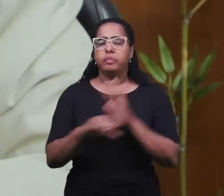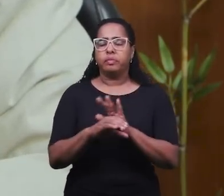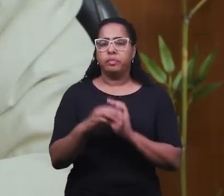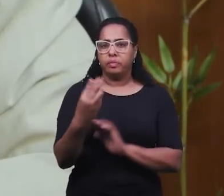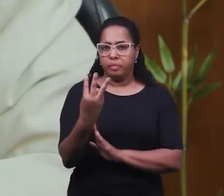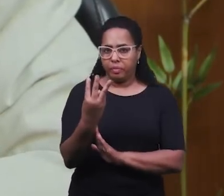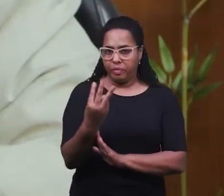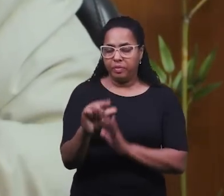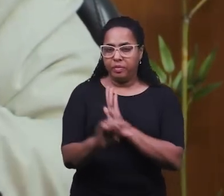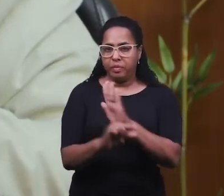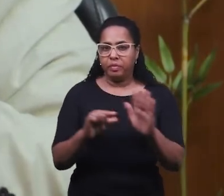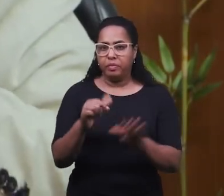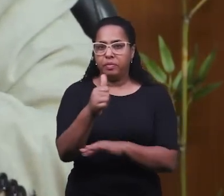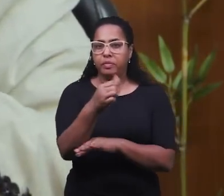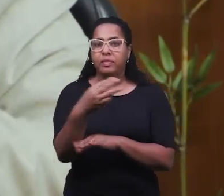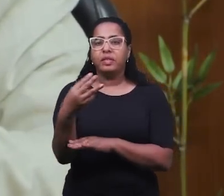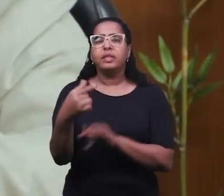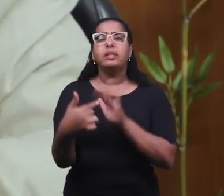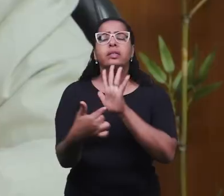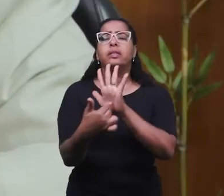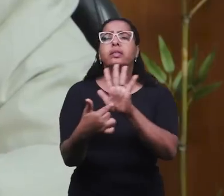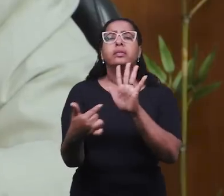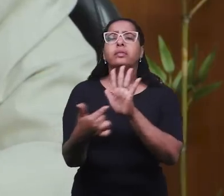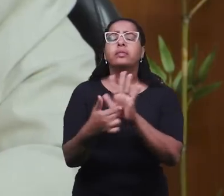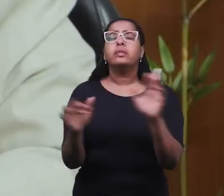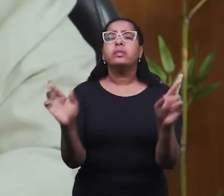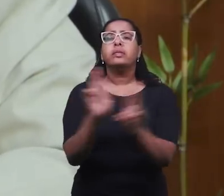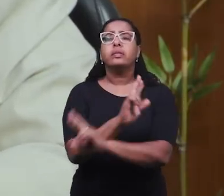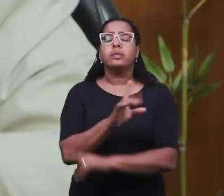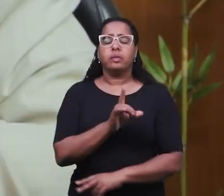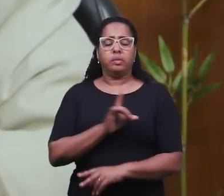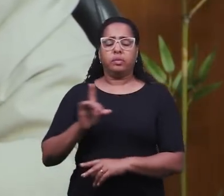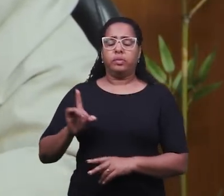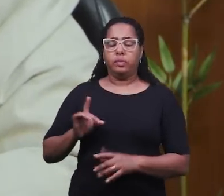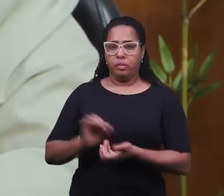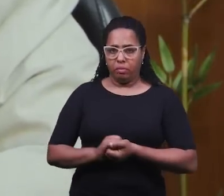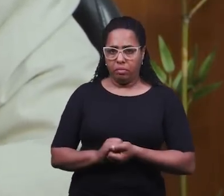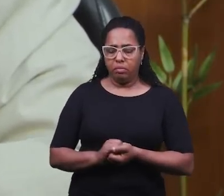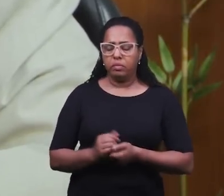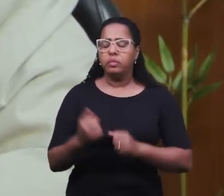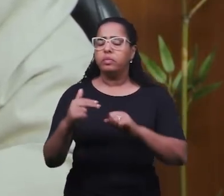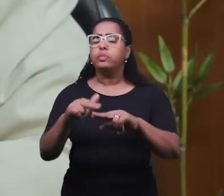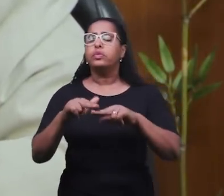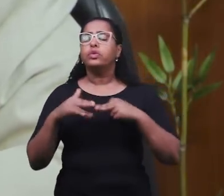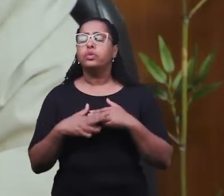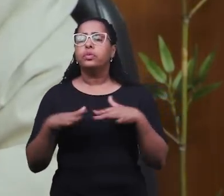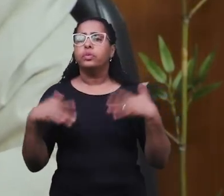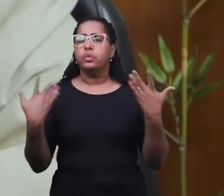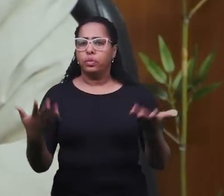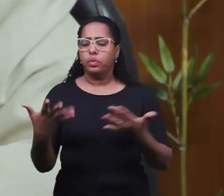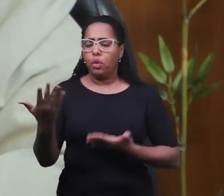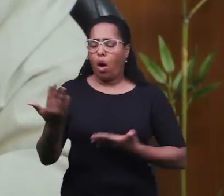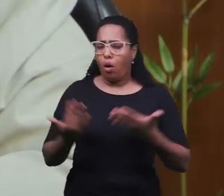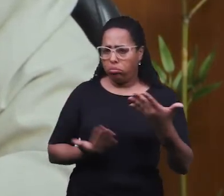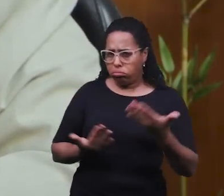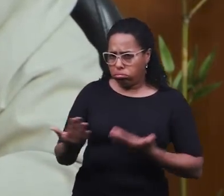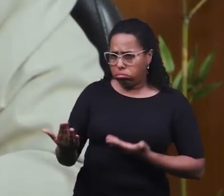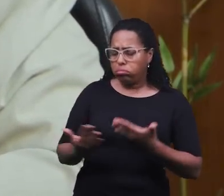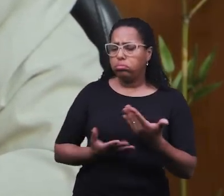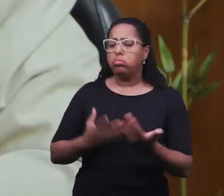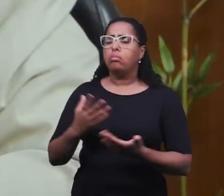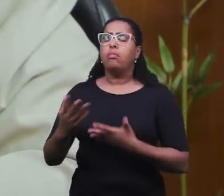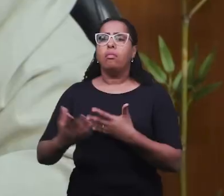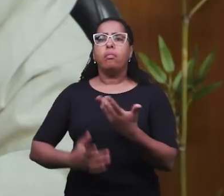3, e eu vou ler o verso de número 13, que fala sobre o diaconato, que diz assim: porque os que servem bem como